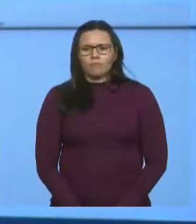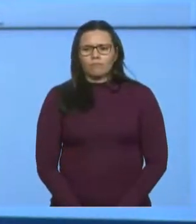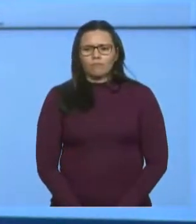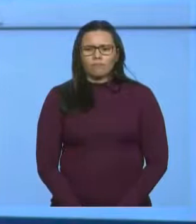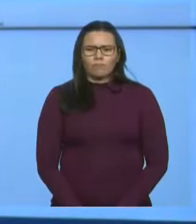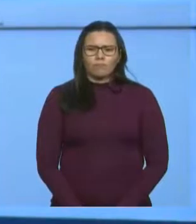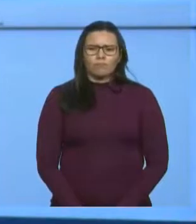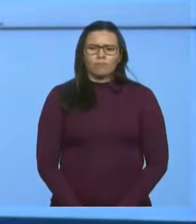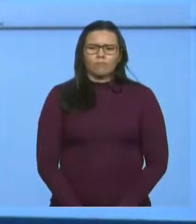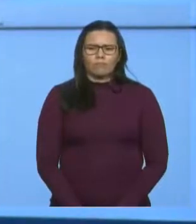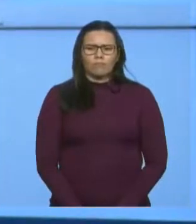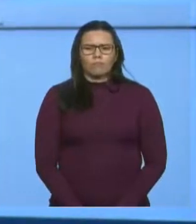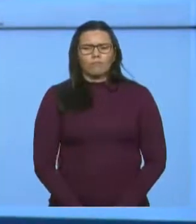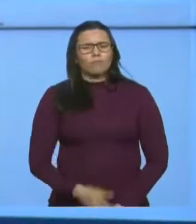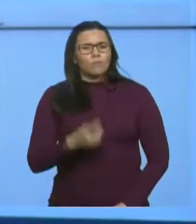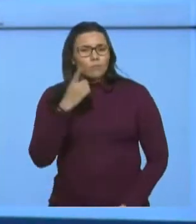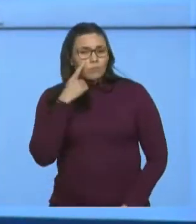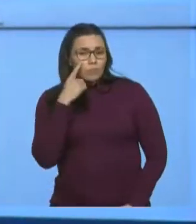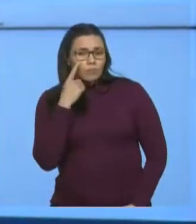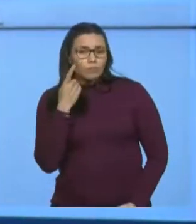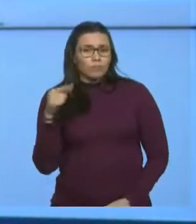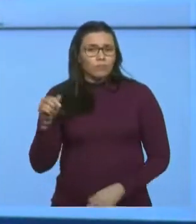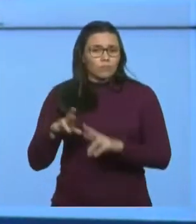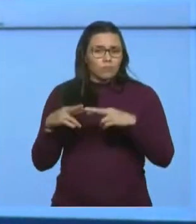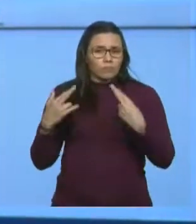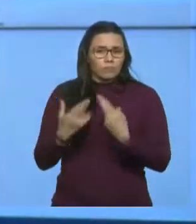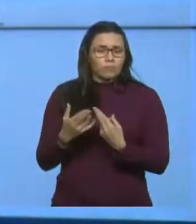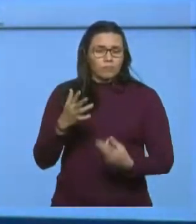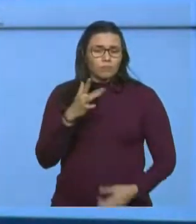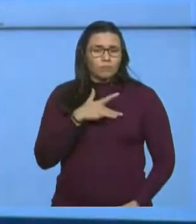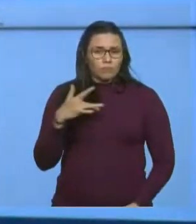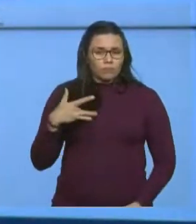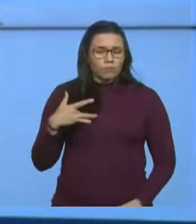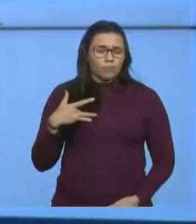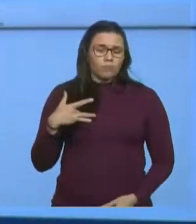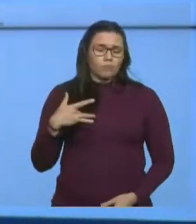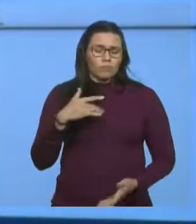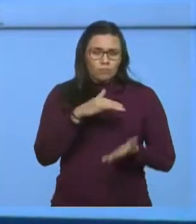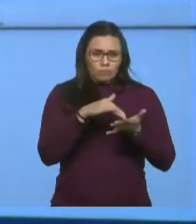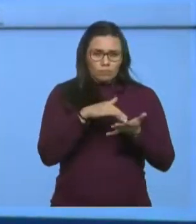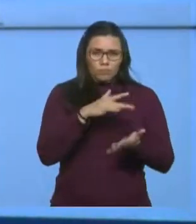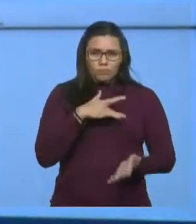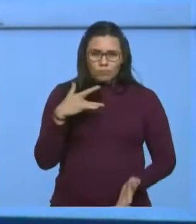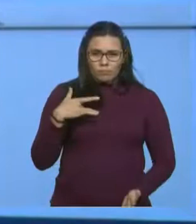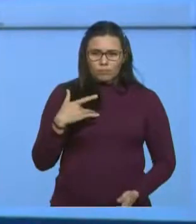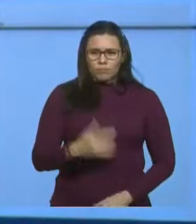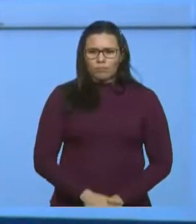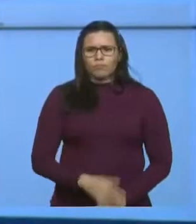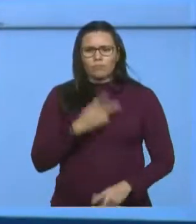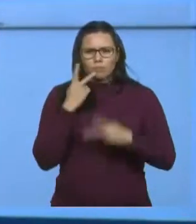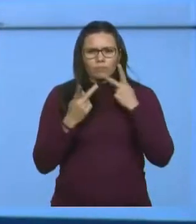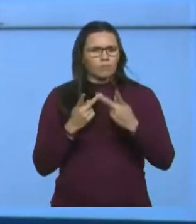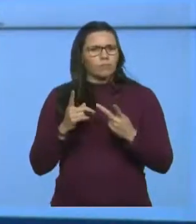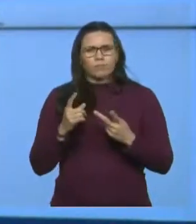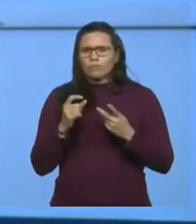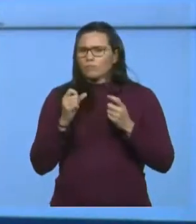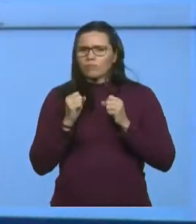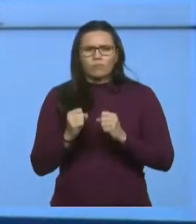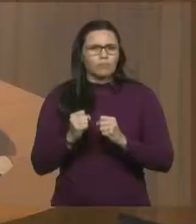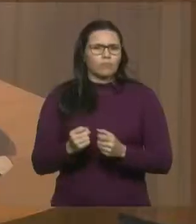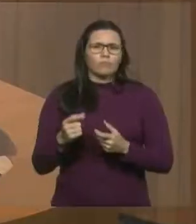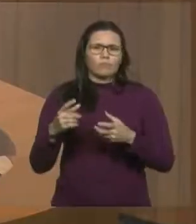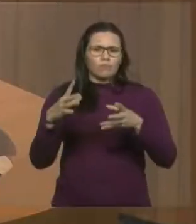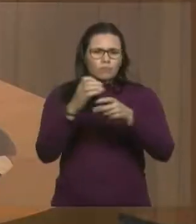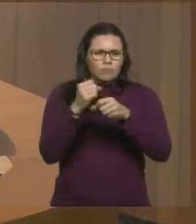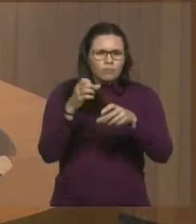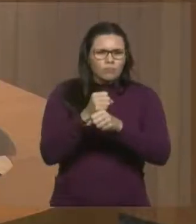no momento da reunião, e o secretário de Saúde colocou que a gente não poderia fazer dessa forma o cálculo. Então,